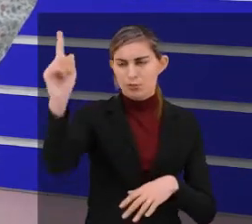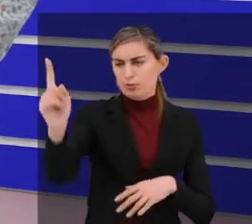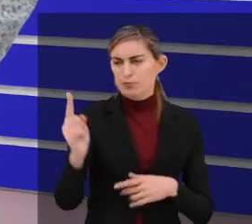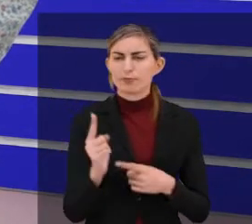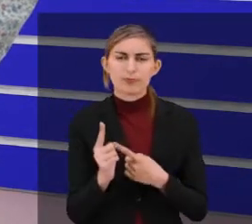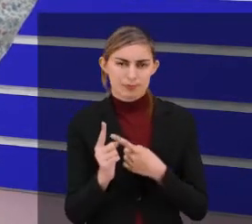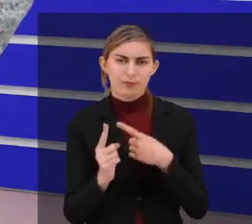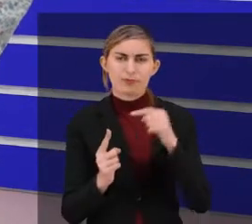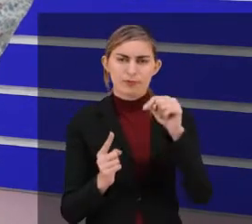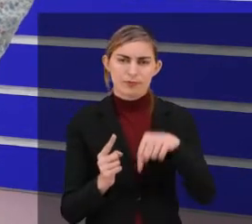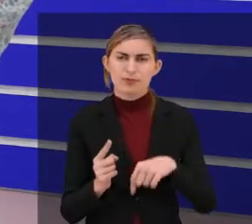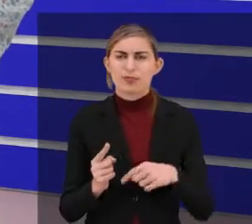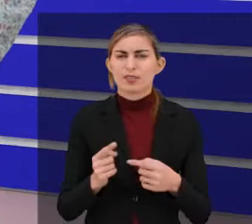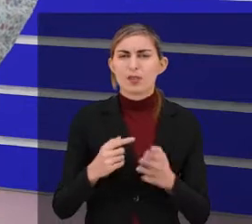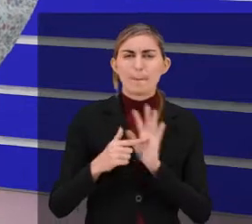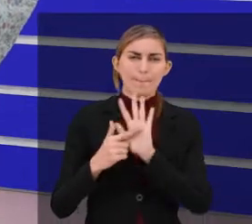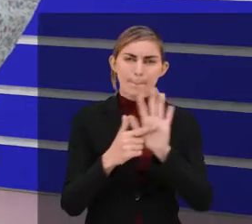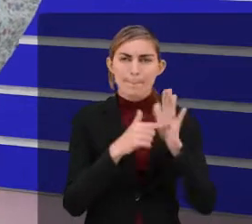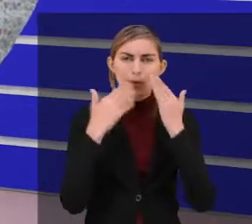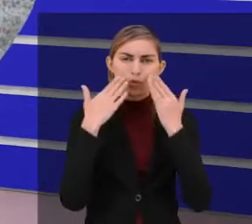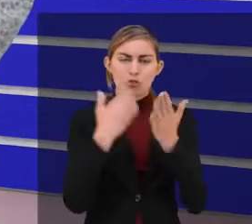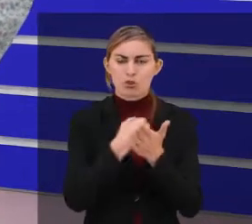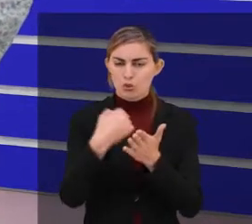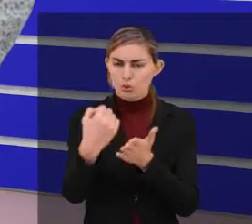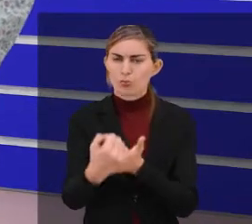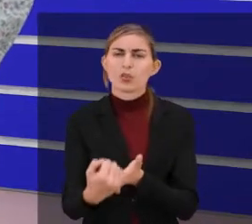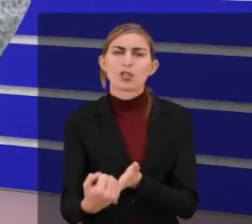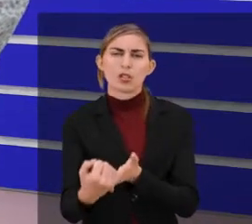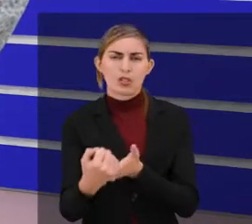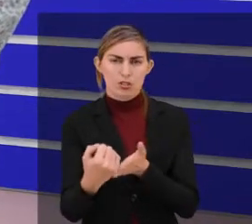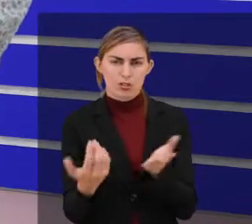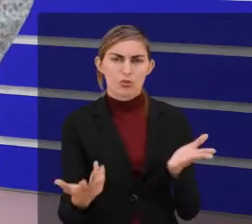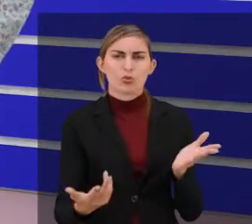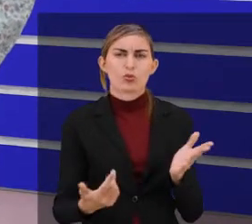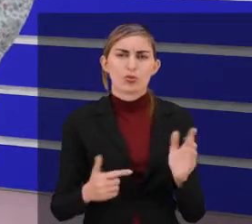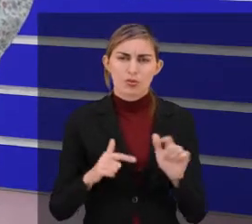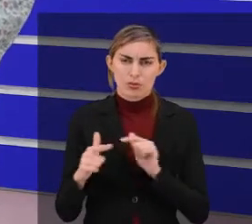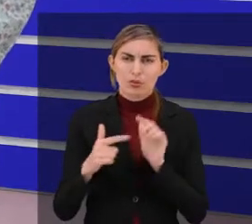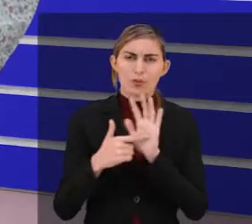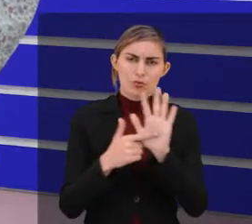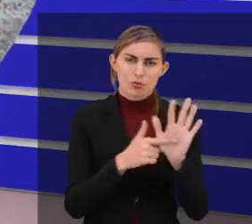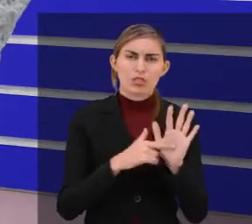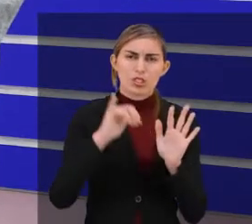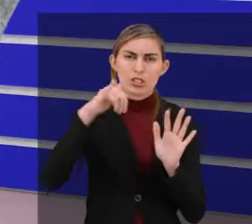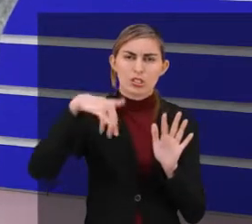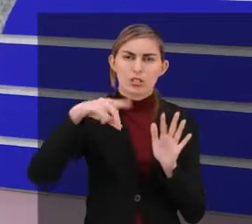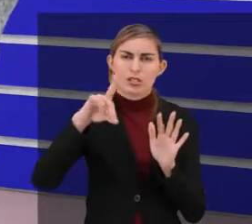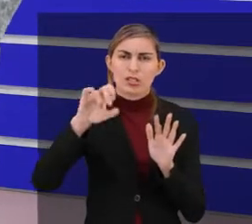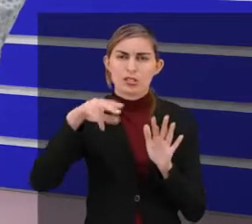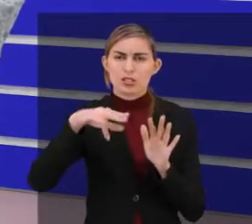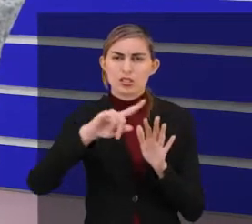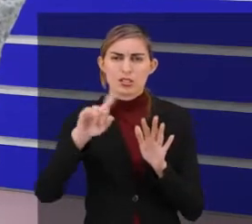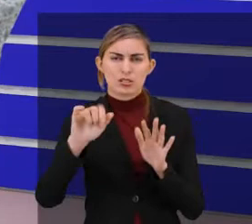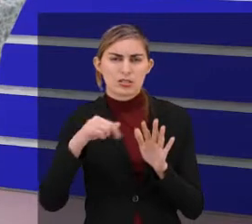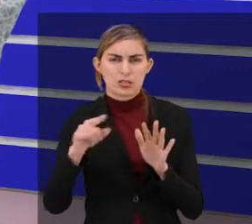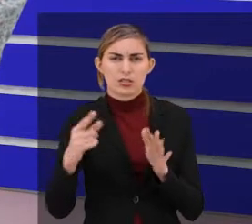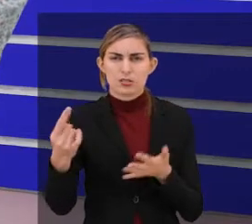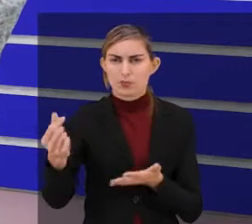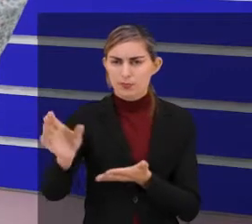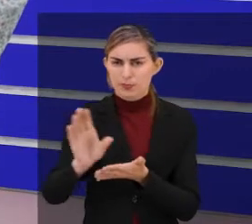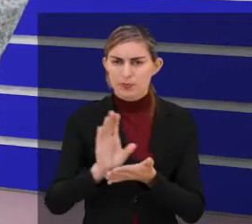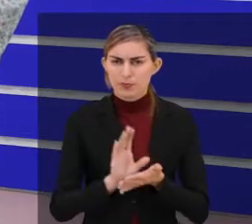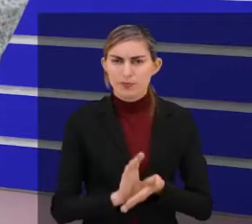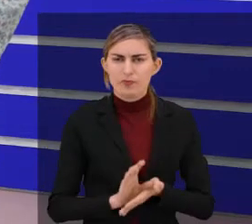do departamento pessoal, que é para apresentar a documentação e o valor da indenização que aquela pessoa vai